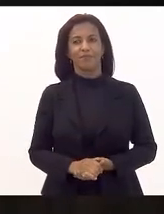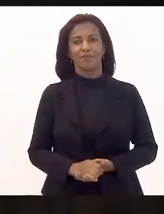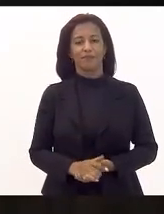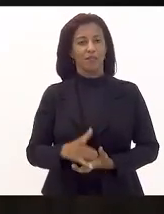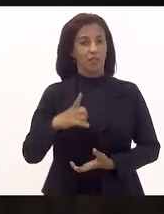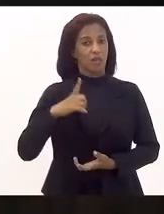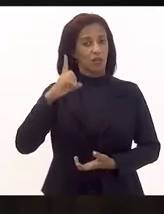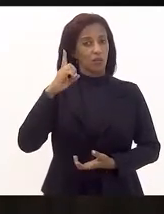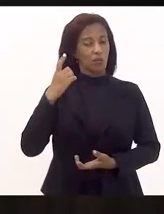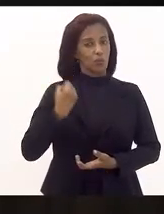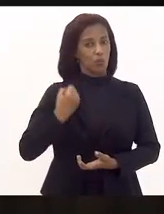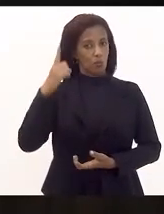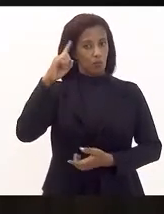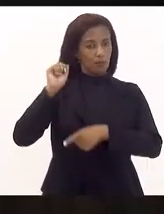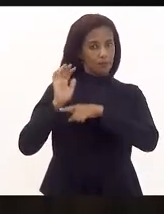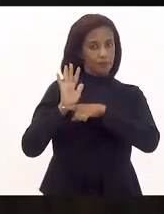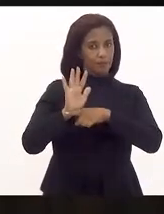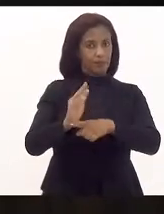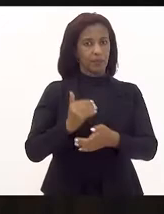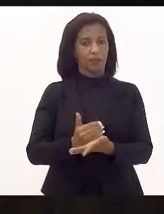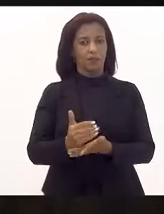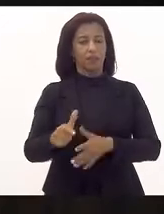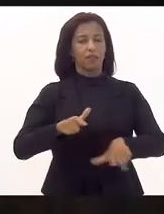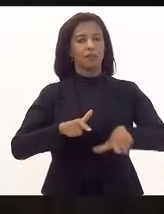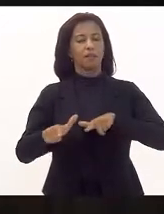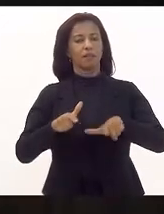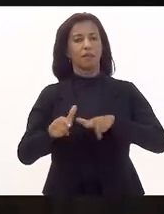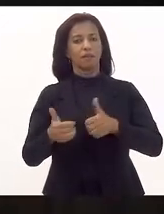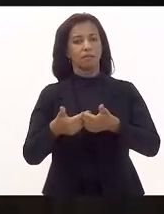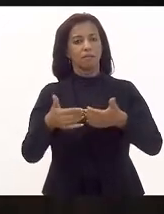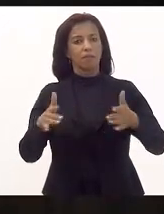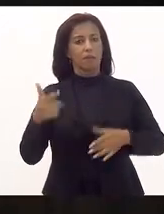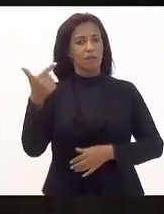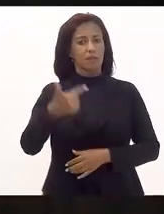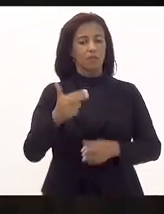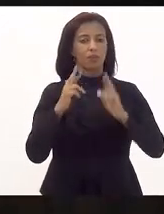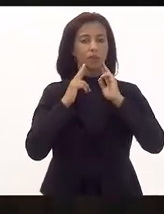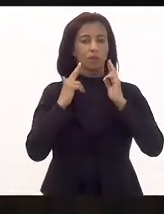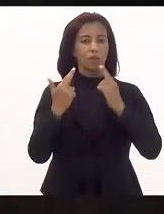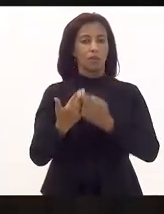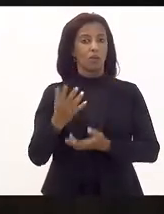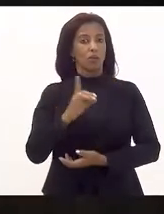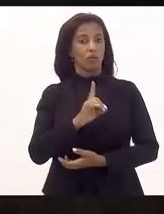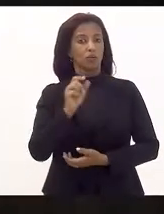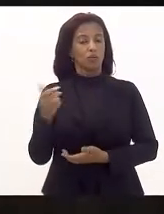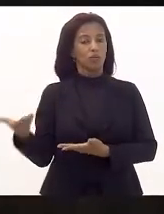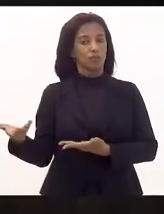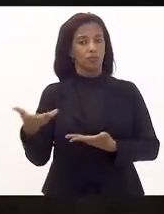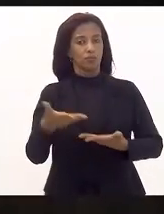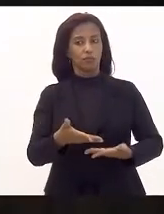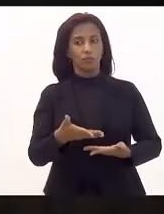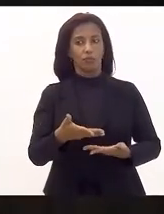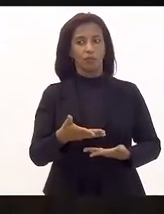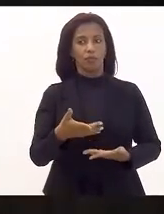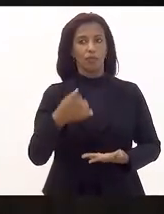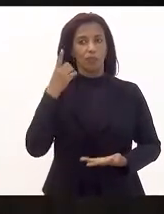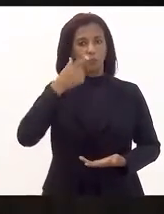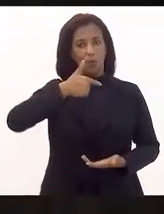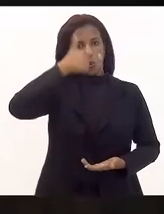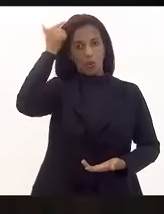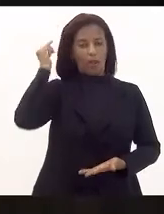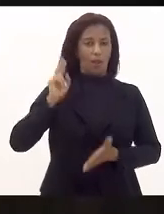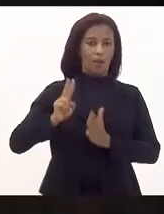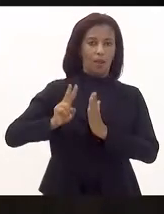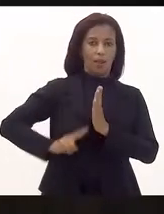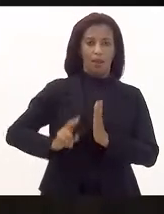Havendo número legal sobre a proteção de Deus, iniciamos os nossos trabalhos. Está aberta a segunda sessão extraordinária do dia. A presidência convida o deputado Luiz Paulo para